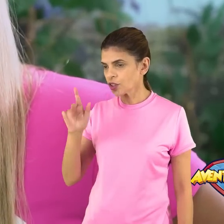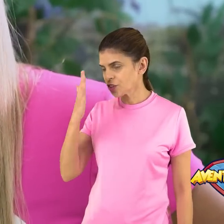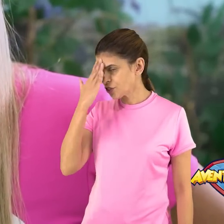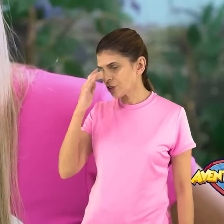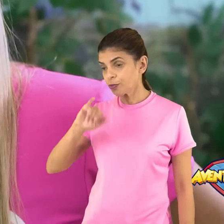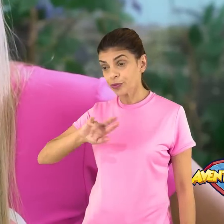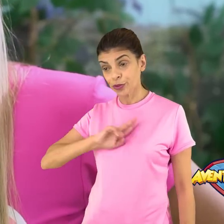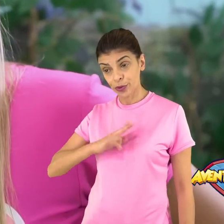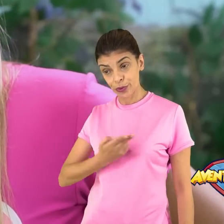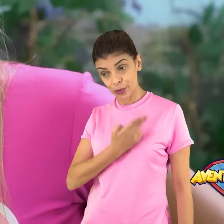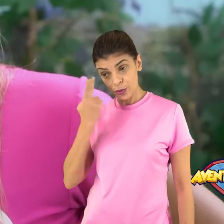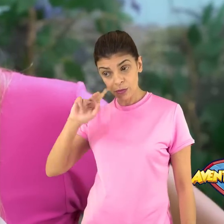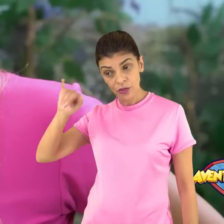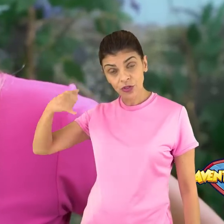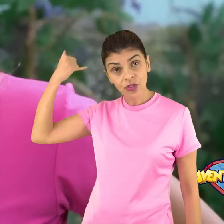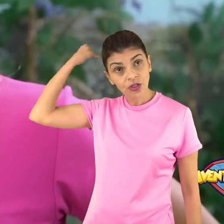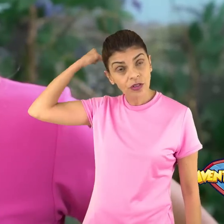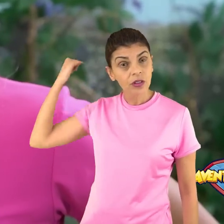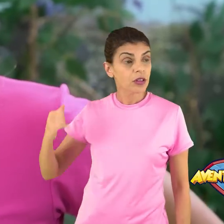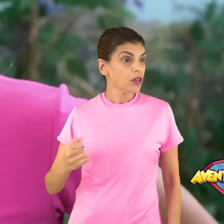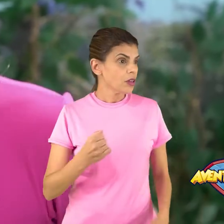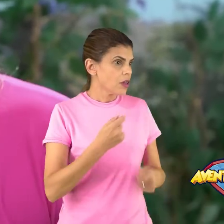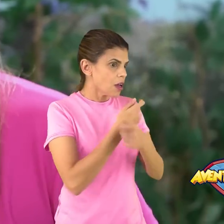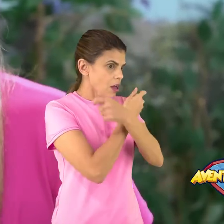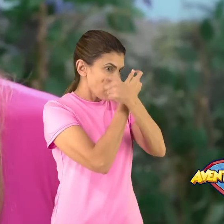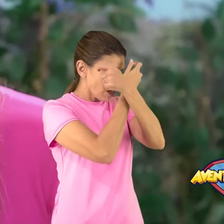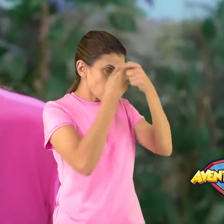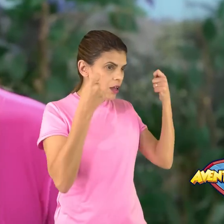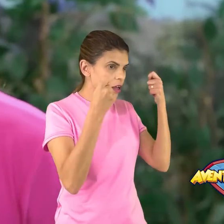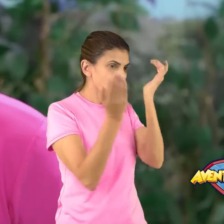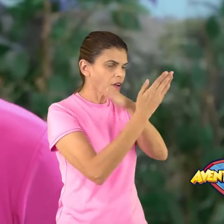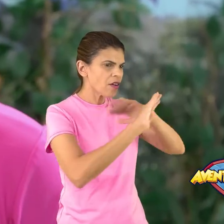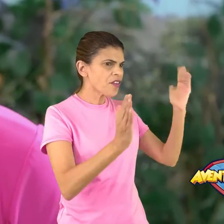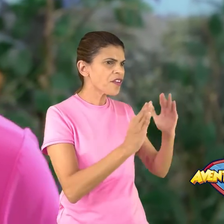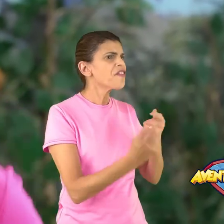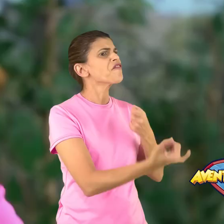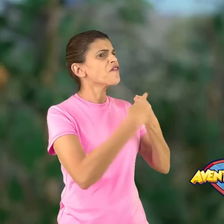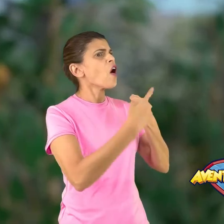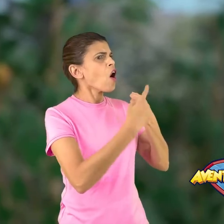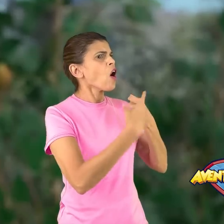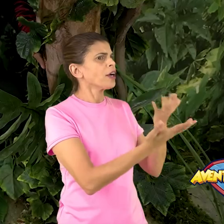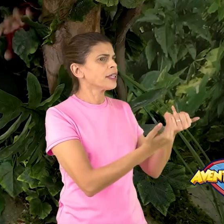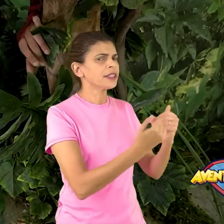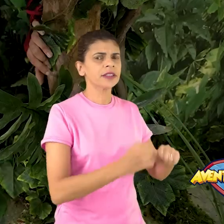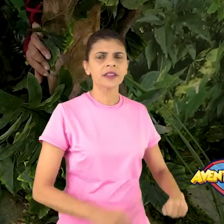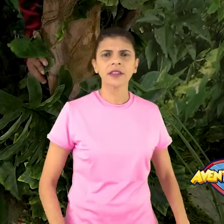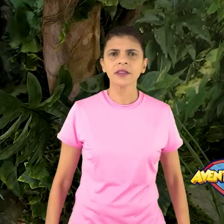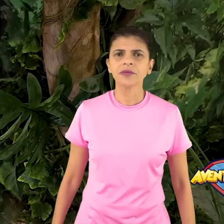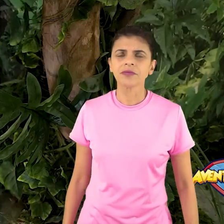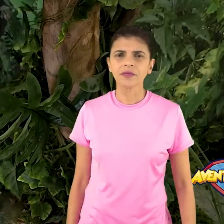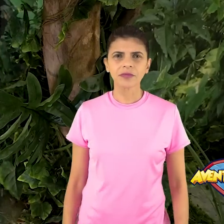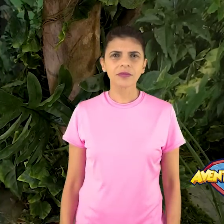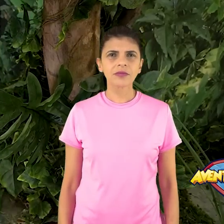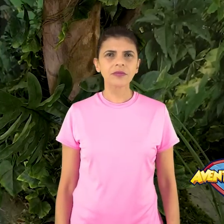Jessie. É o Ninja Flame! Ninja Flame, volta aqui!